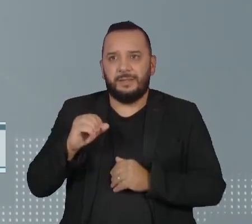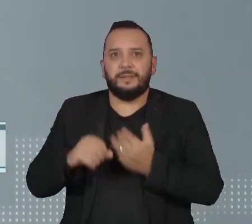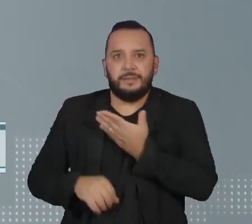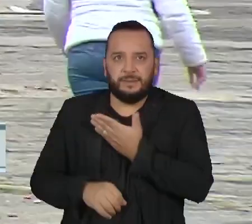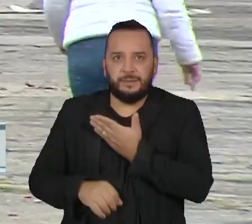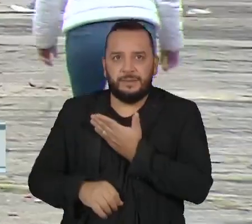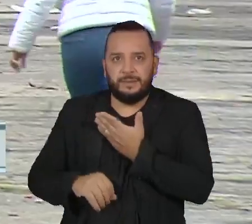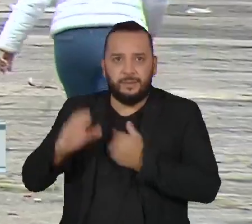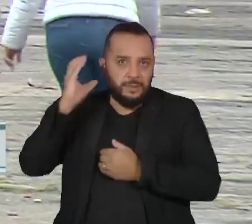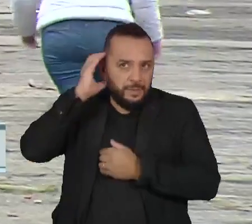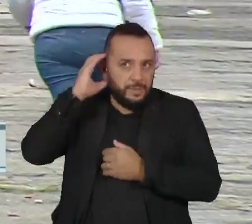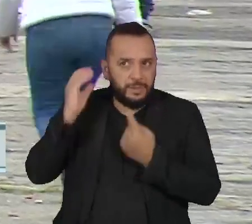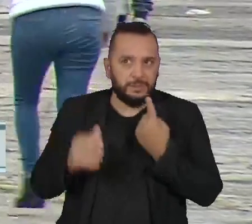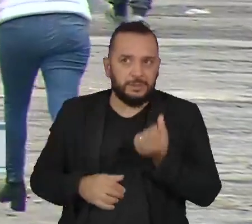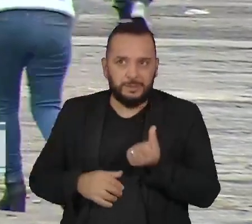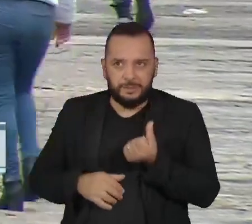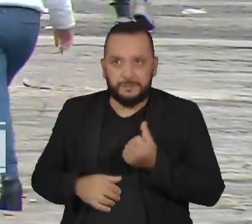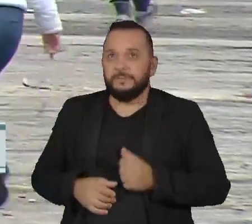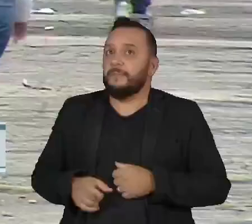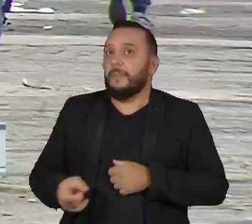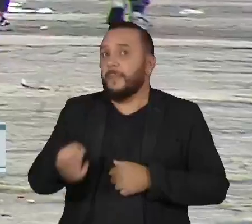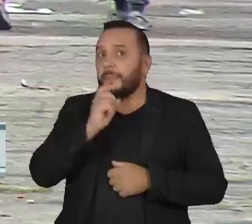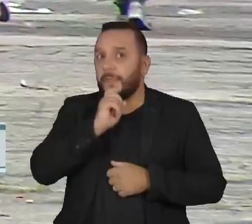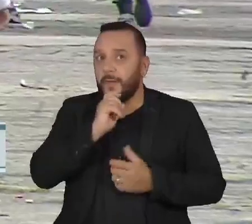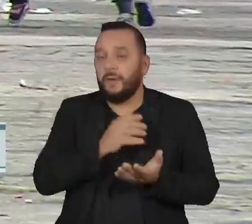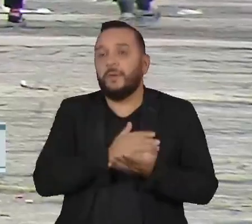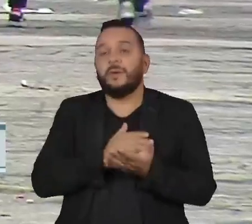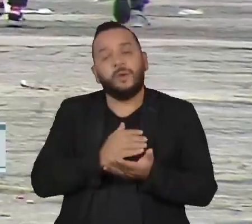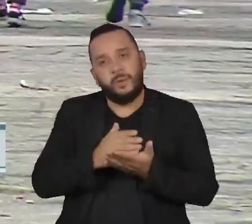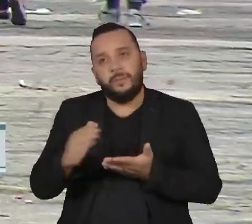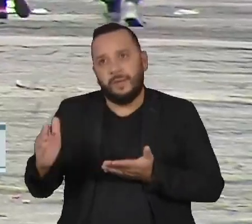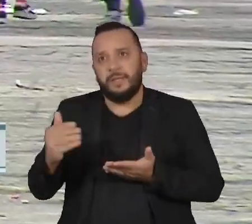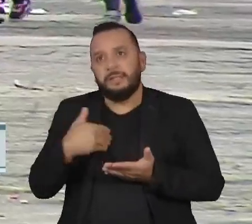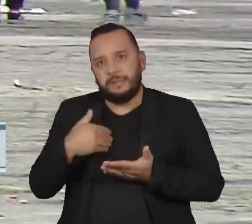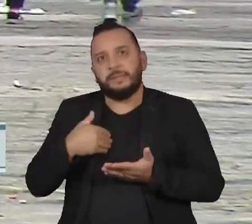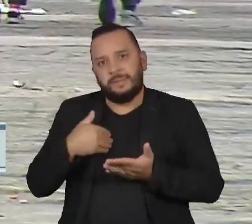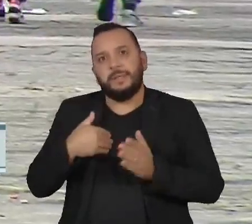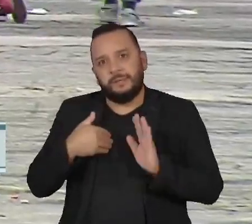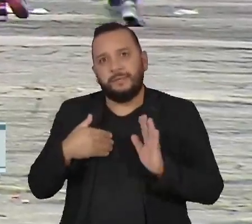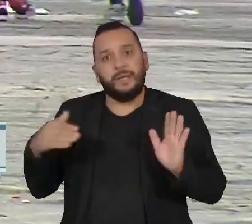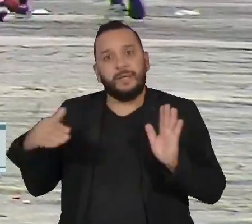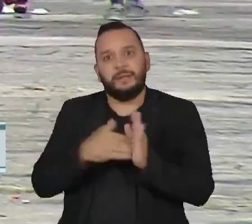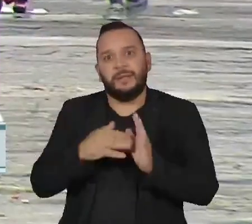16 a primeira onda de frio deste ano deve durar até a próxima terça-feira